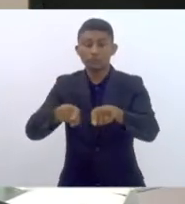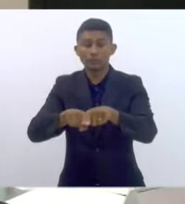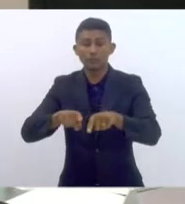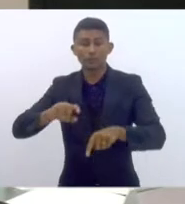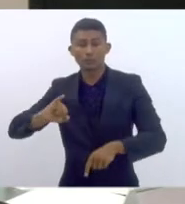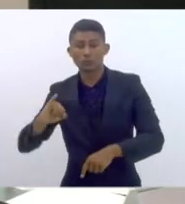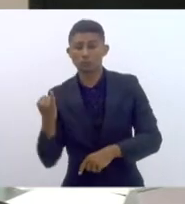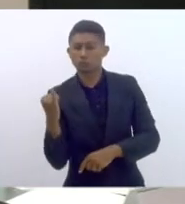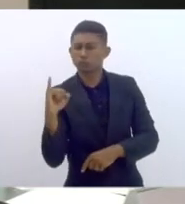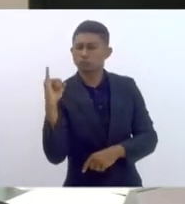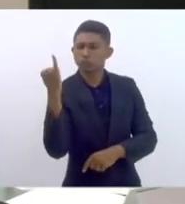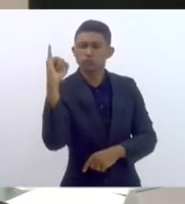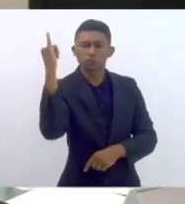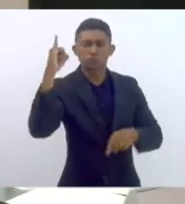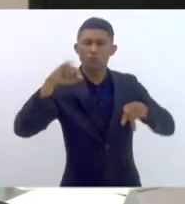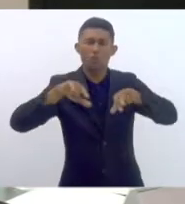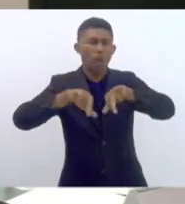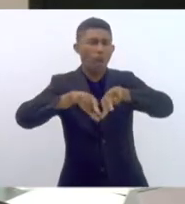que, aplicados